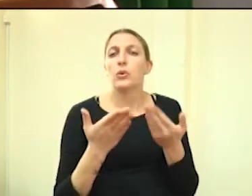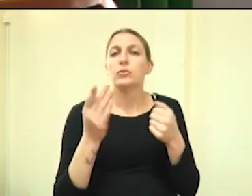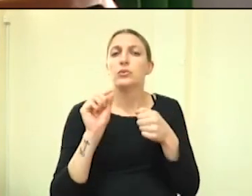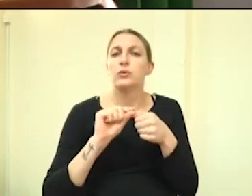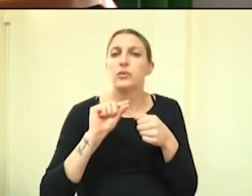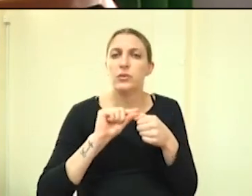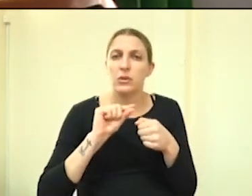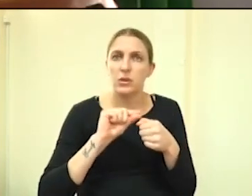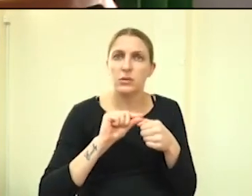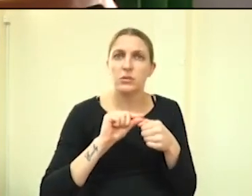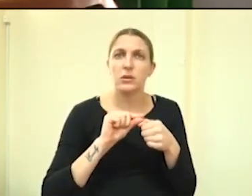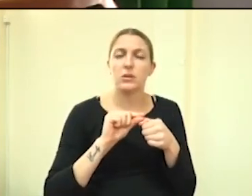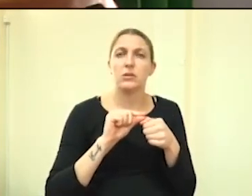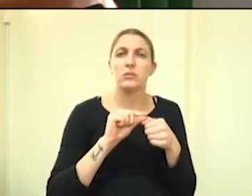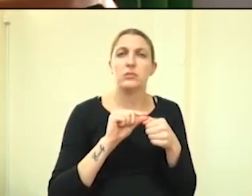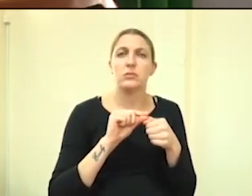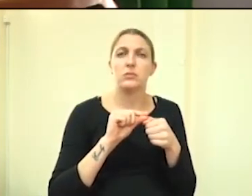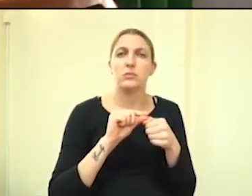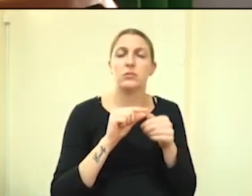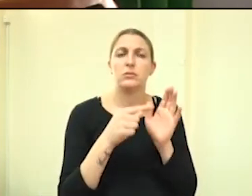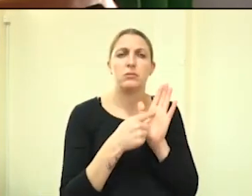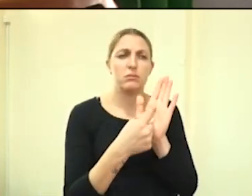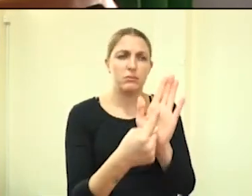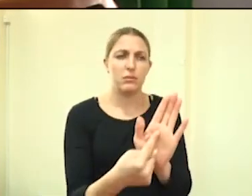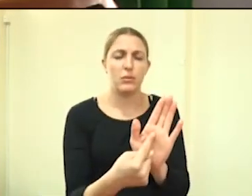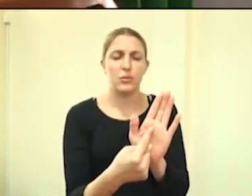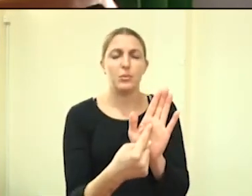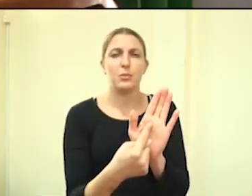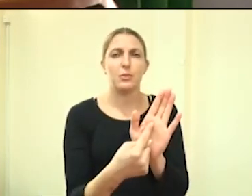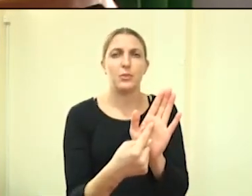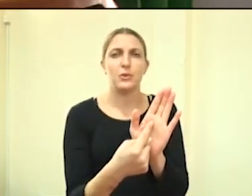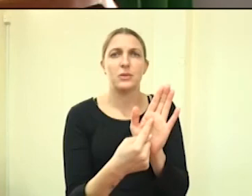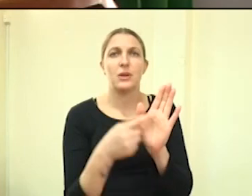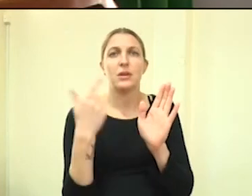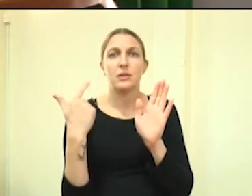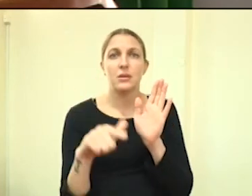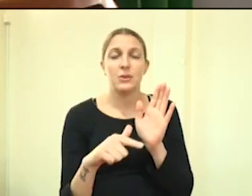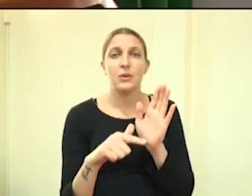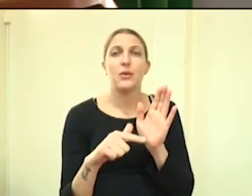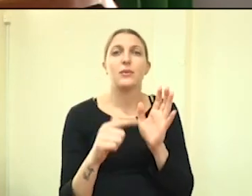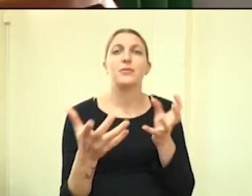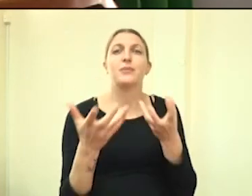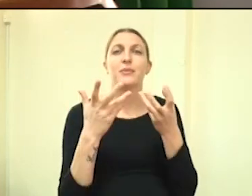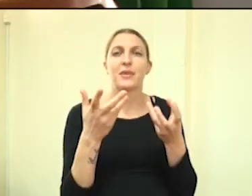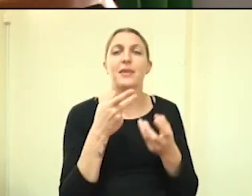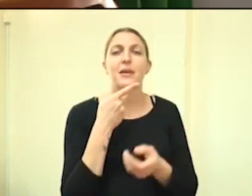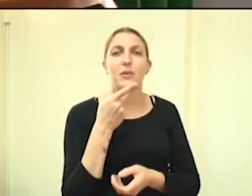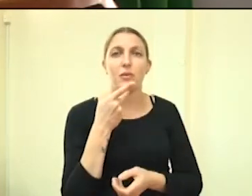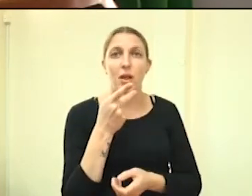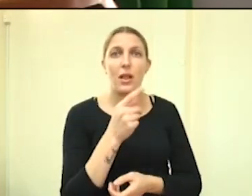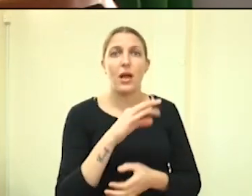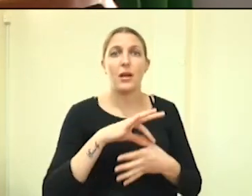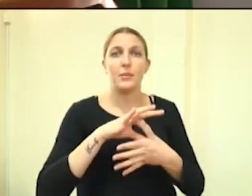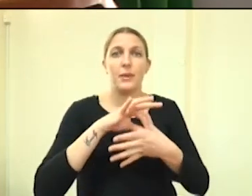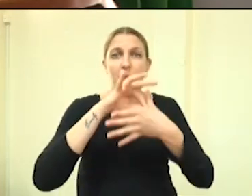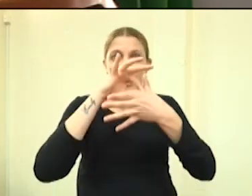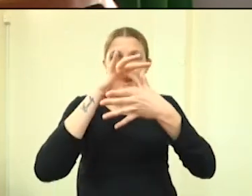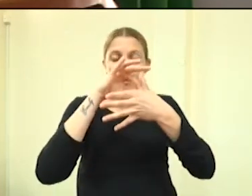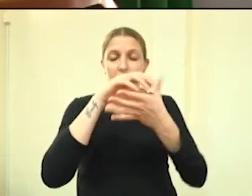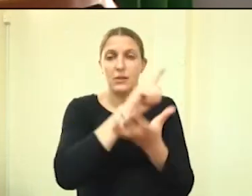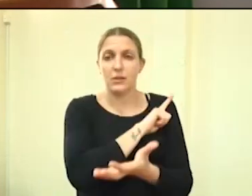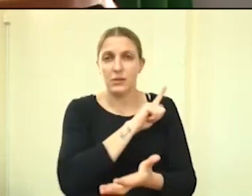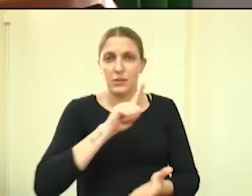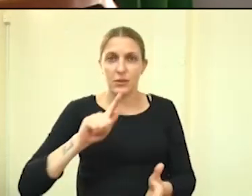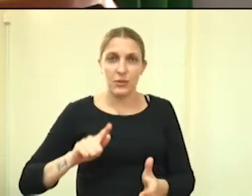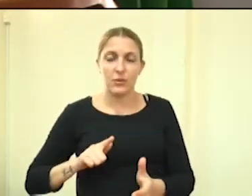fazendo uma mostração, vou mostrar aqui, e quero falar para a líder de governo